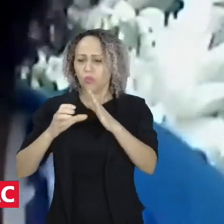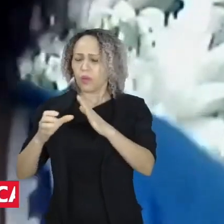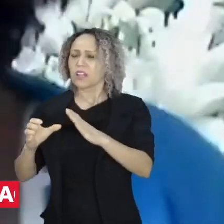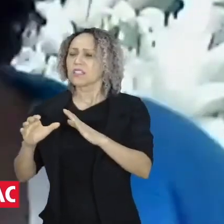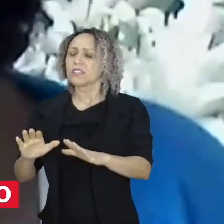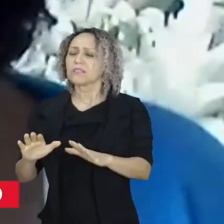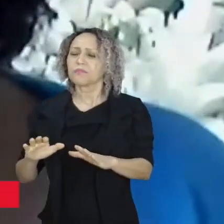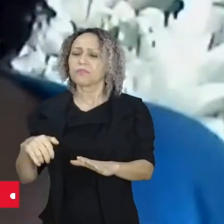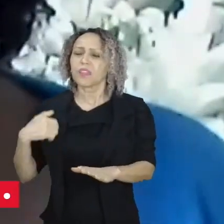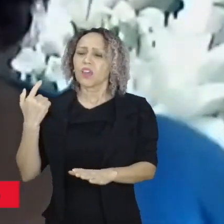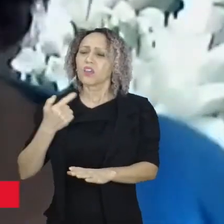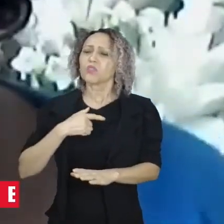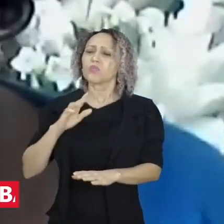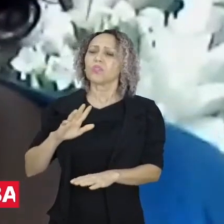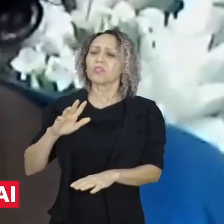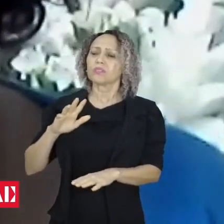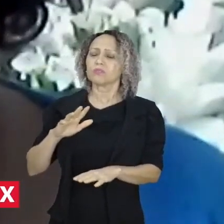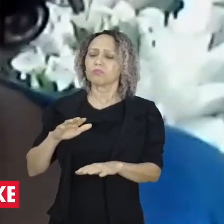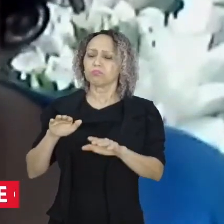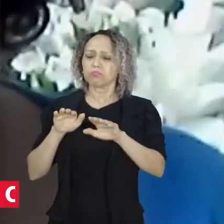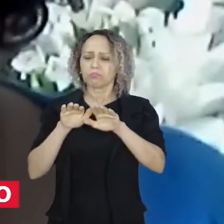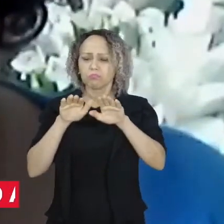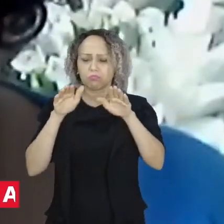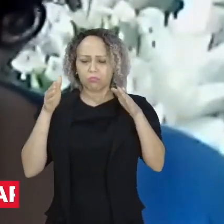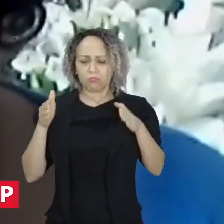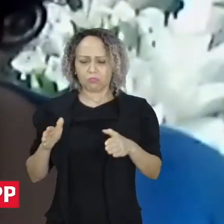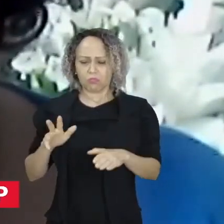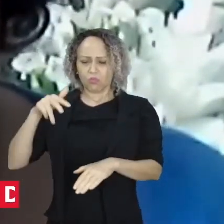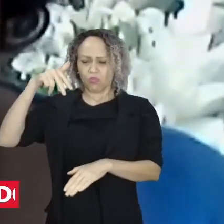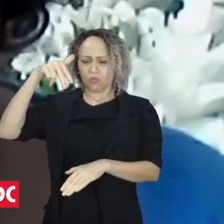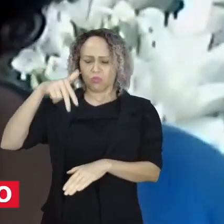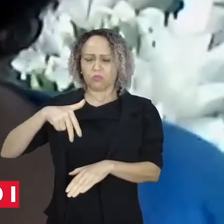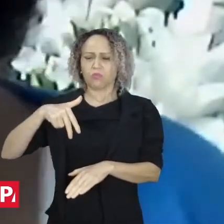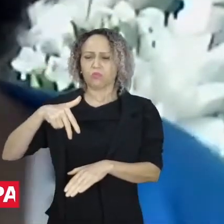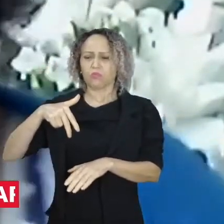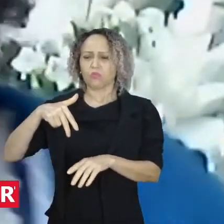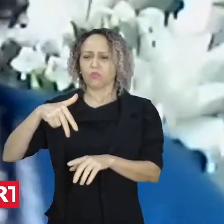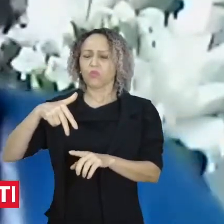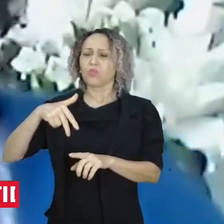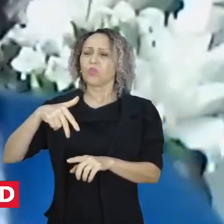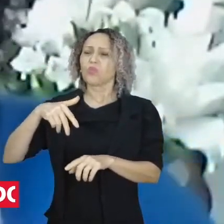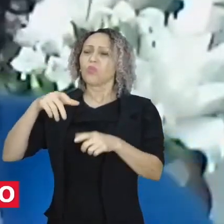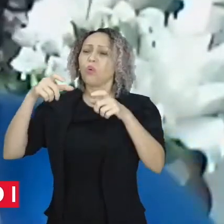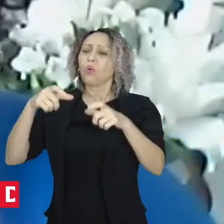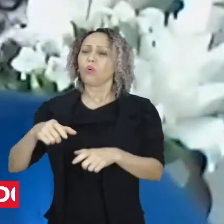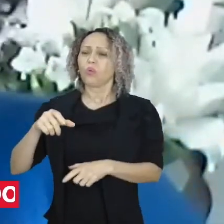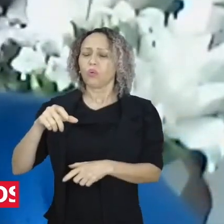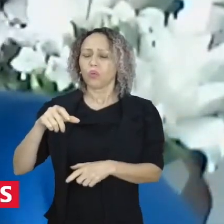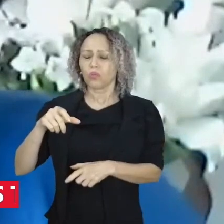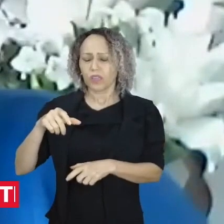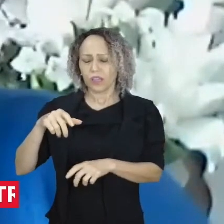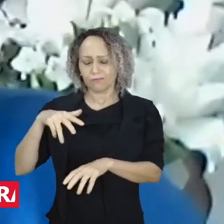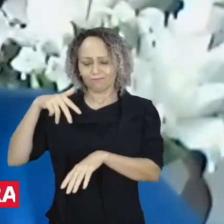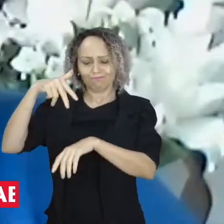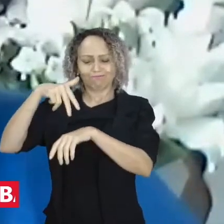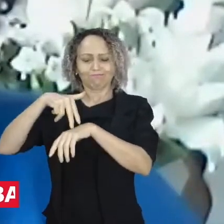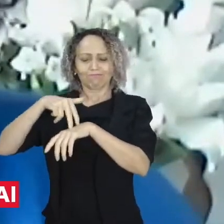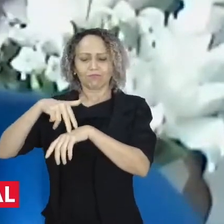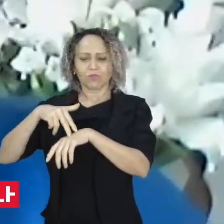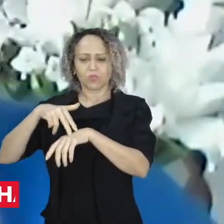do presidente Lula, várias manifestações enquanto presidente, sancionando